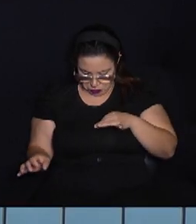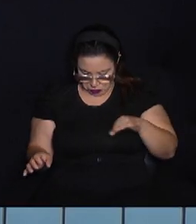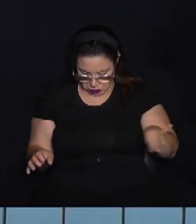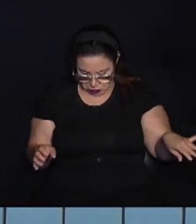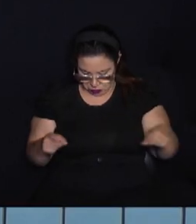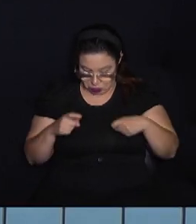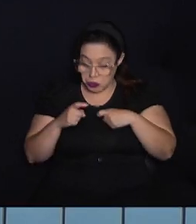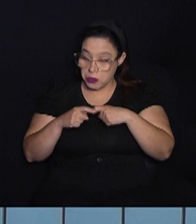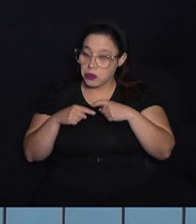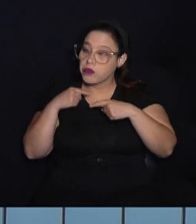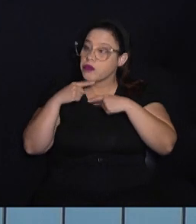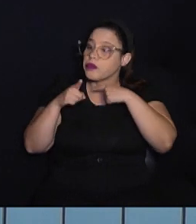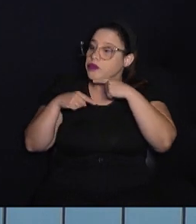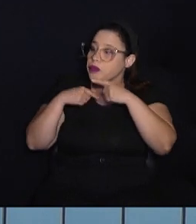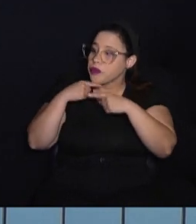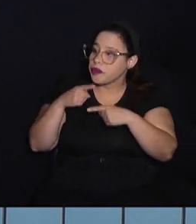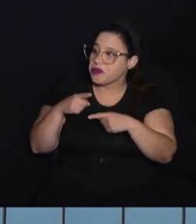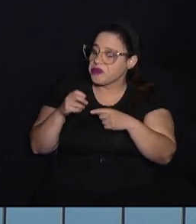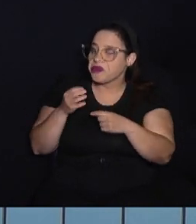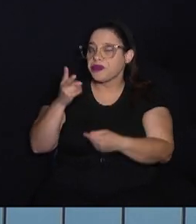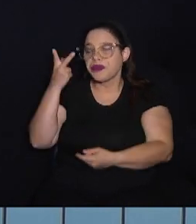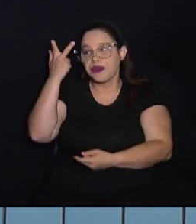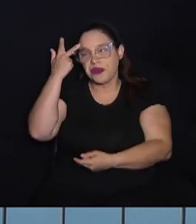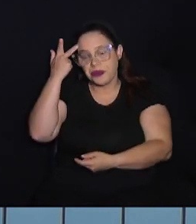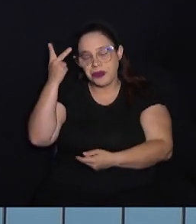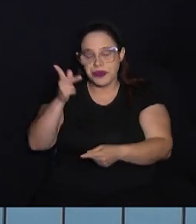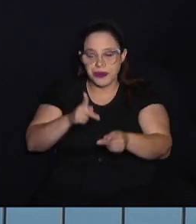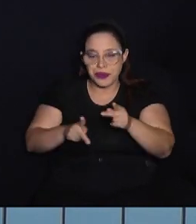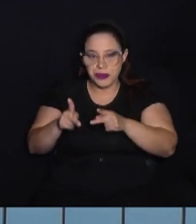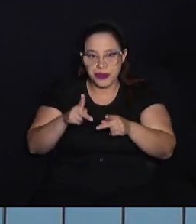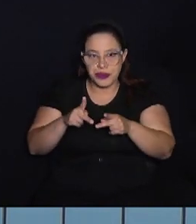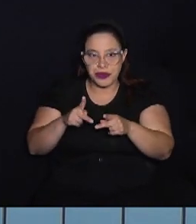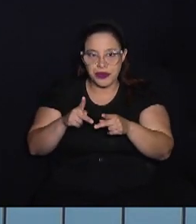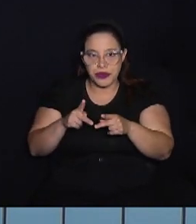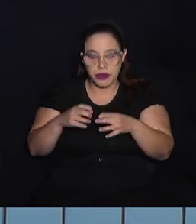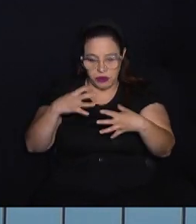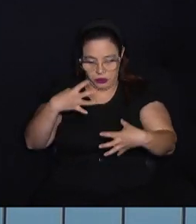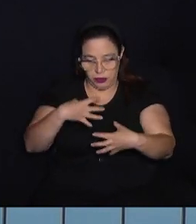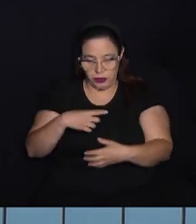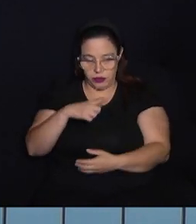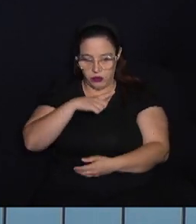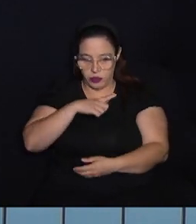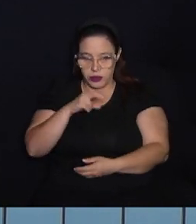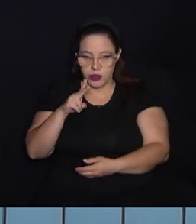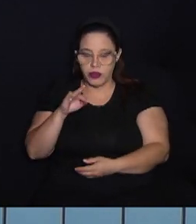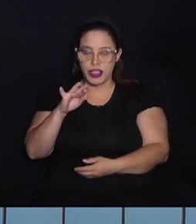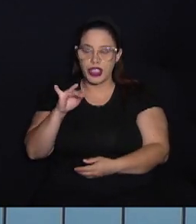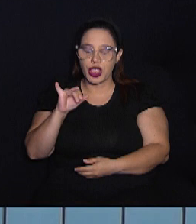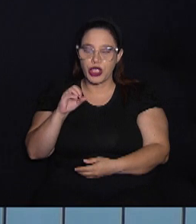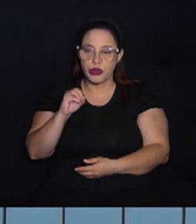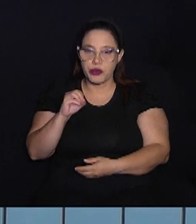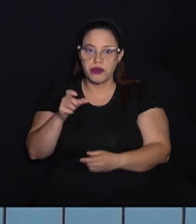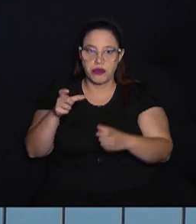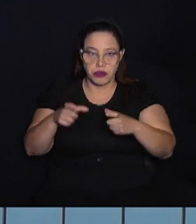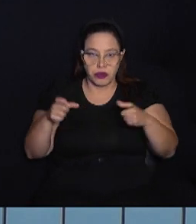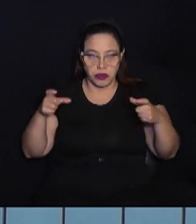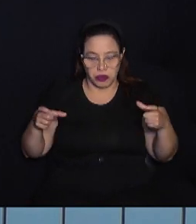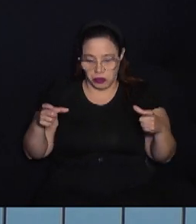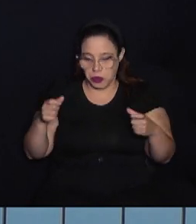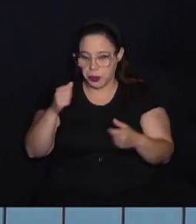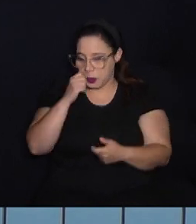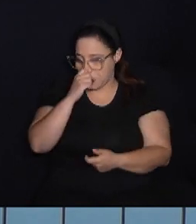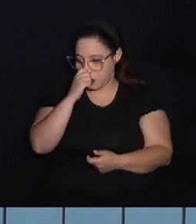Doutor, acho que uma dúvida, né, também bem comum da população é se os portadores, né, de vitiligo, as pessoas aí